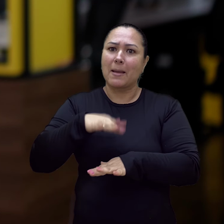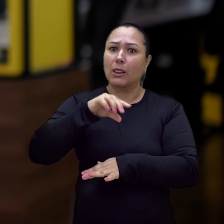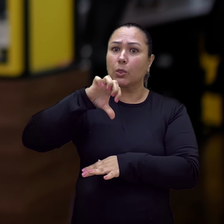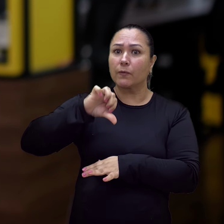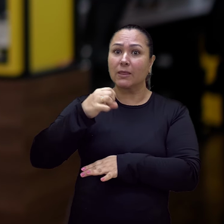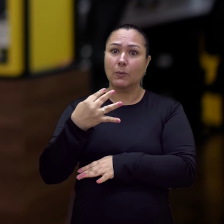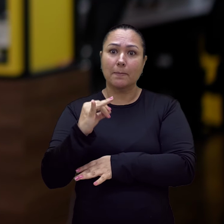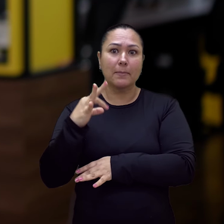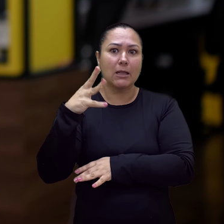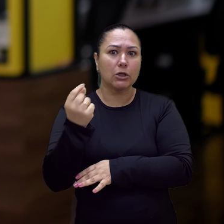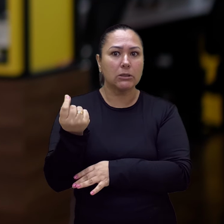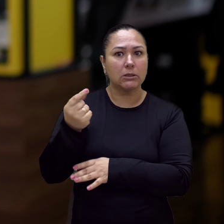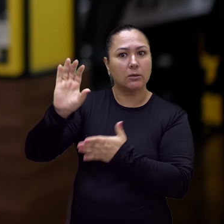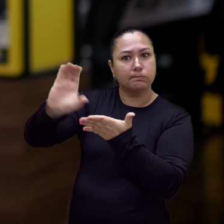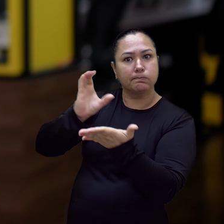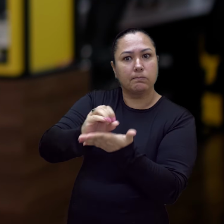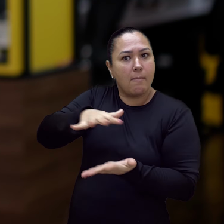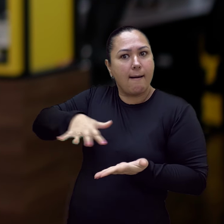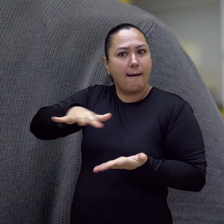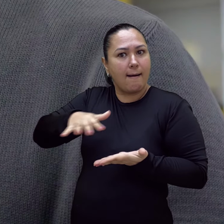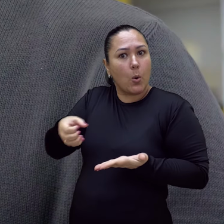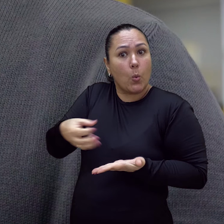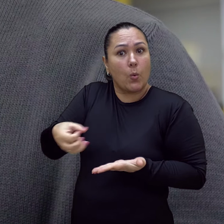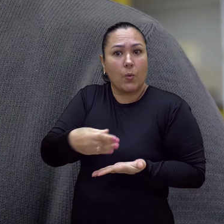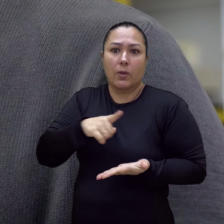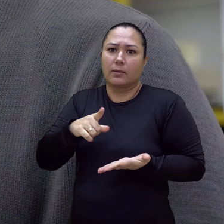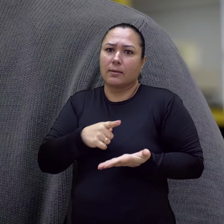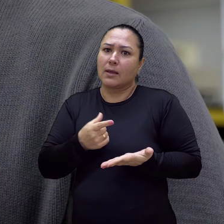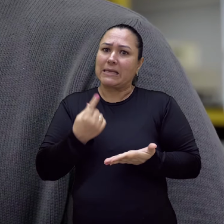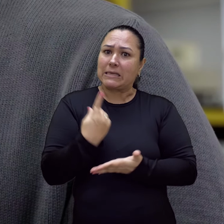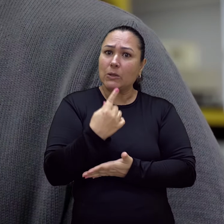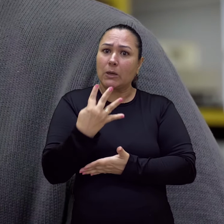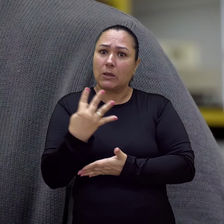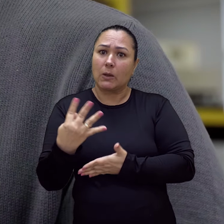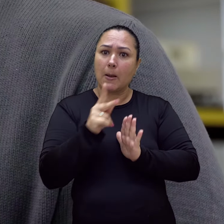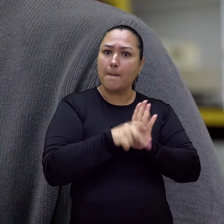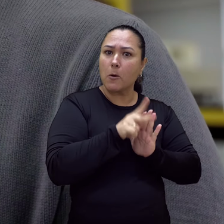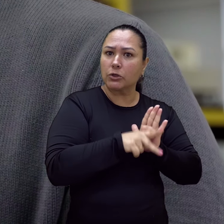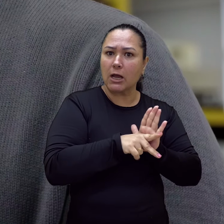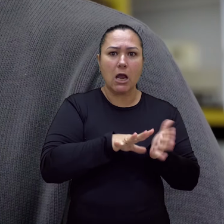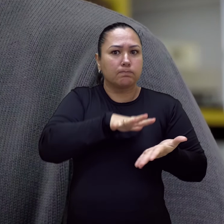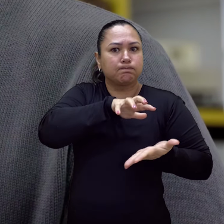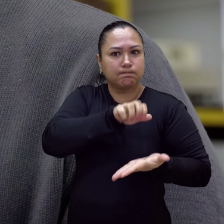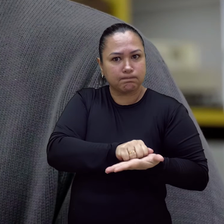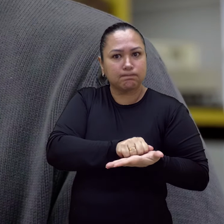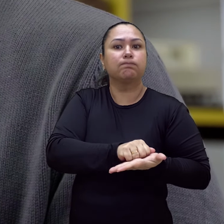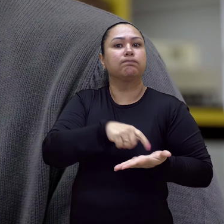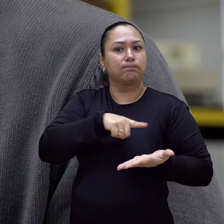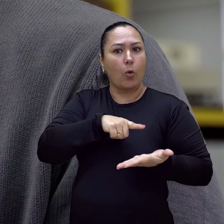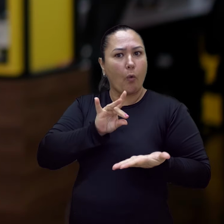de R$ 94 milhões investidos nessa área. Finalizamos 144 projetos e registramos